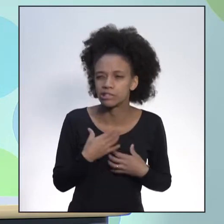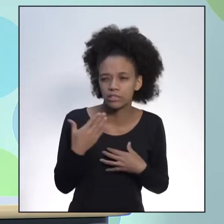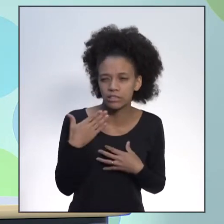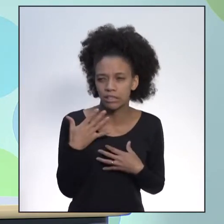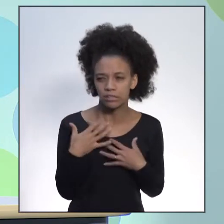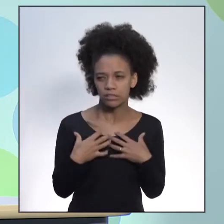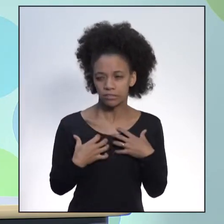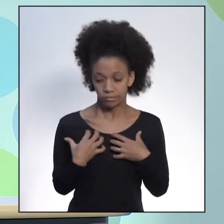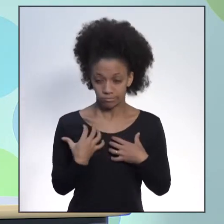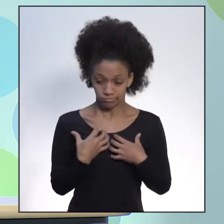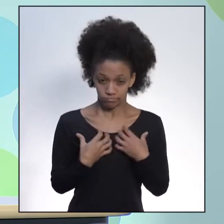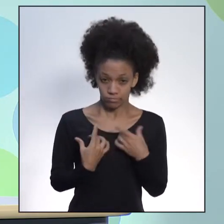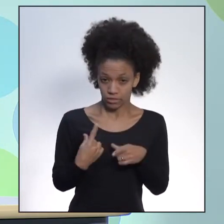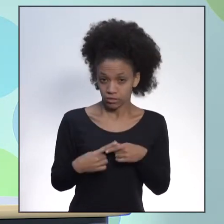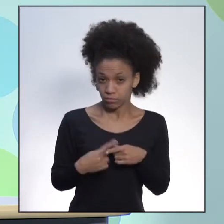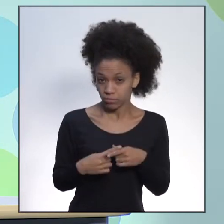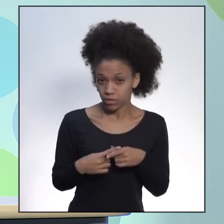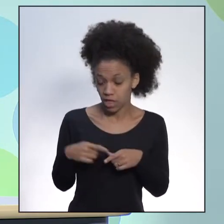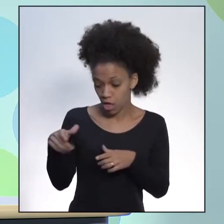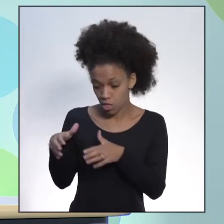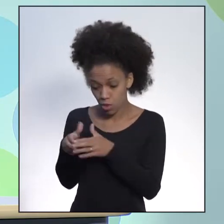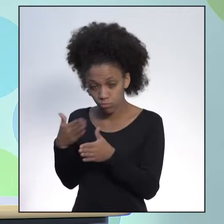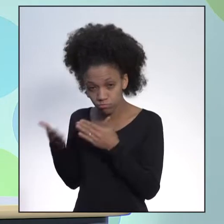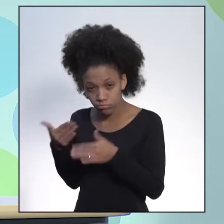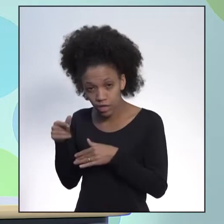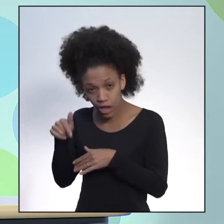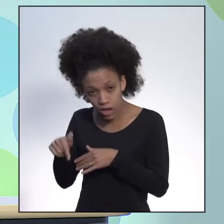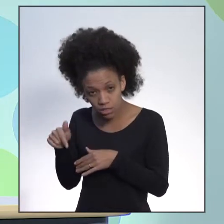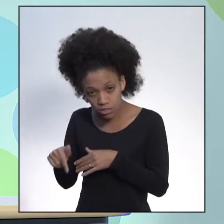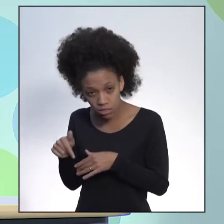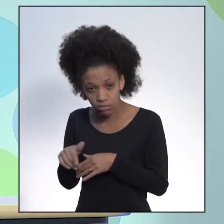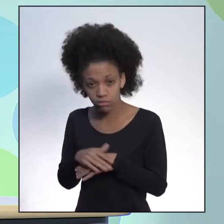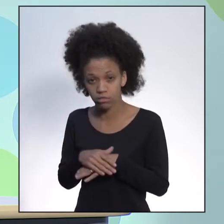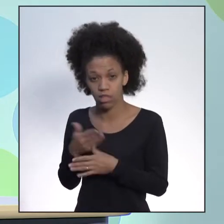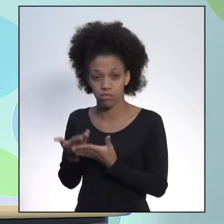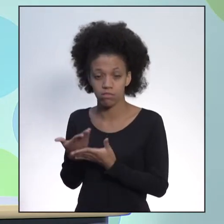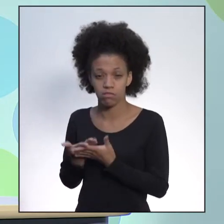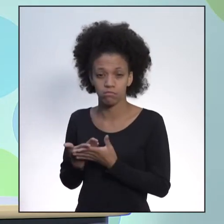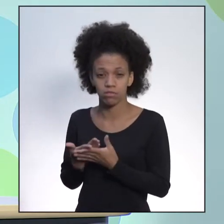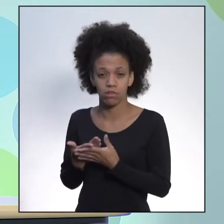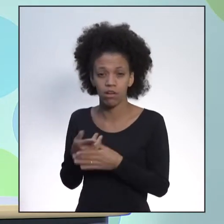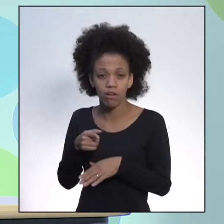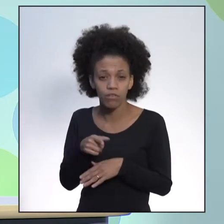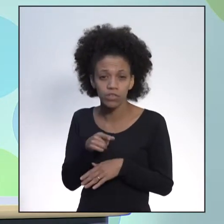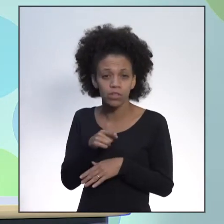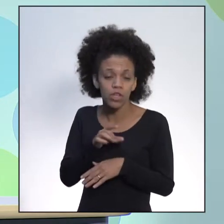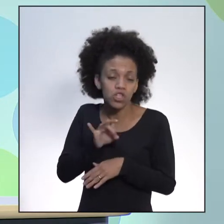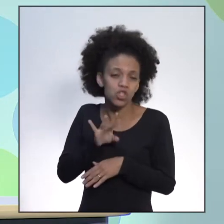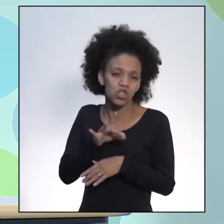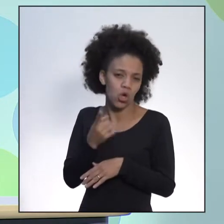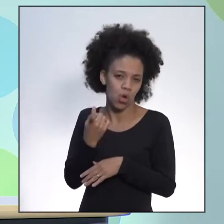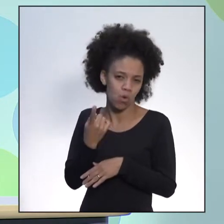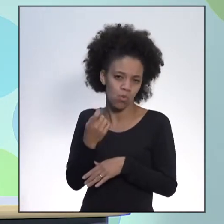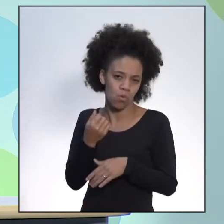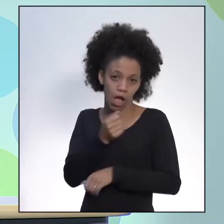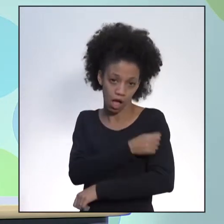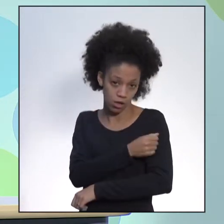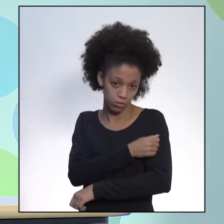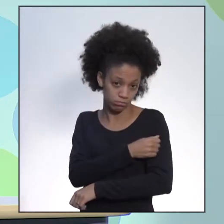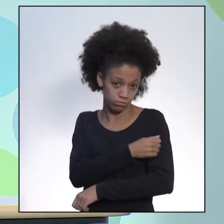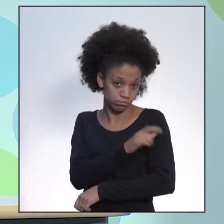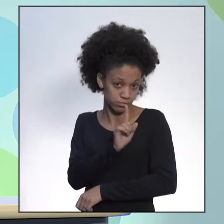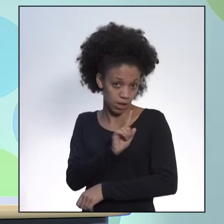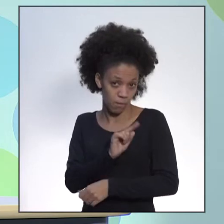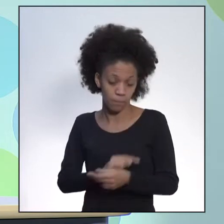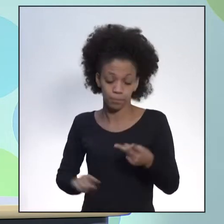porque ali naquele chat, ali dentro daquela aula, você não tem só o aluno, é